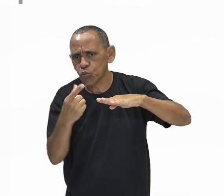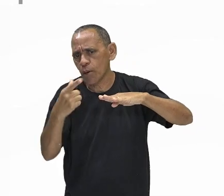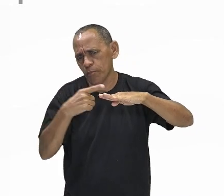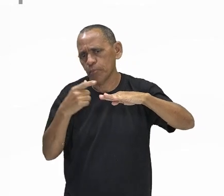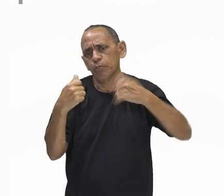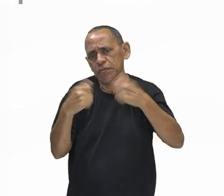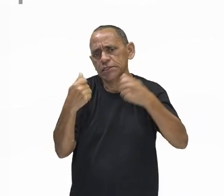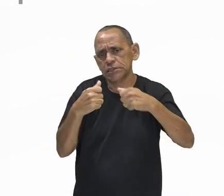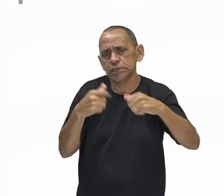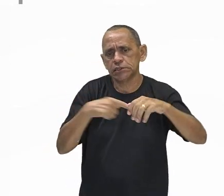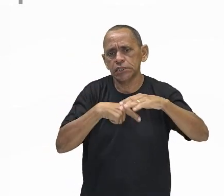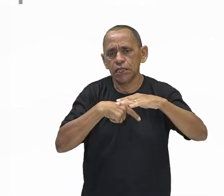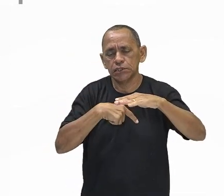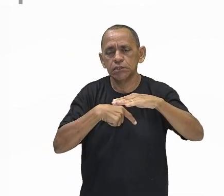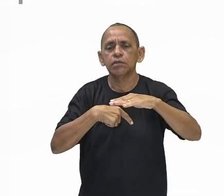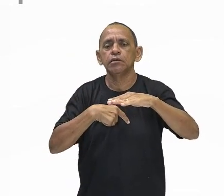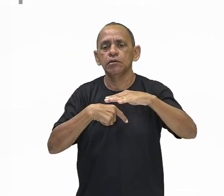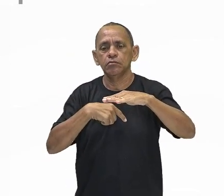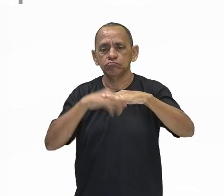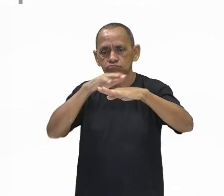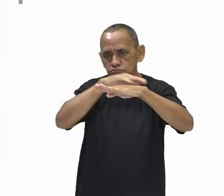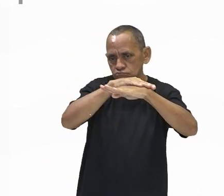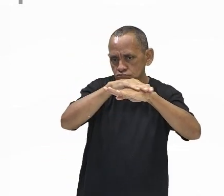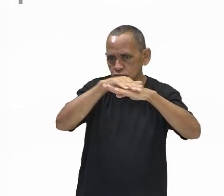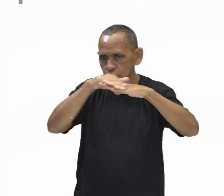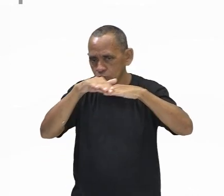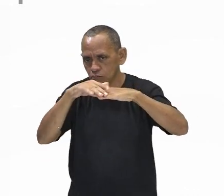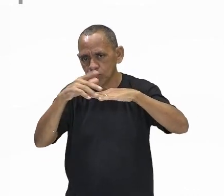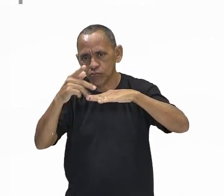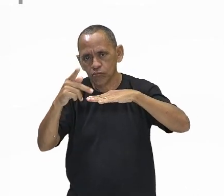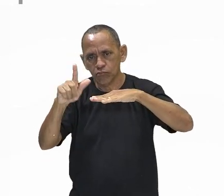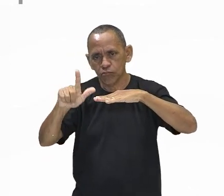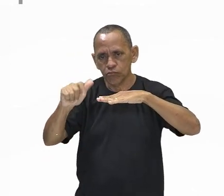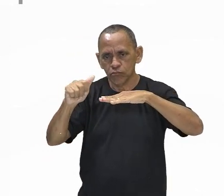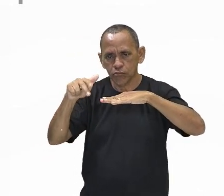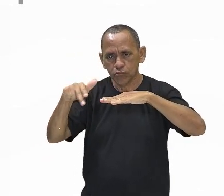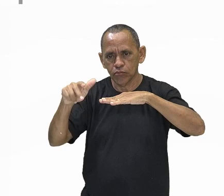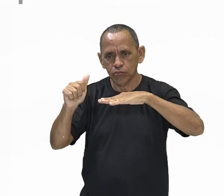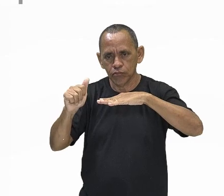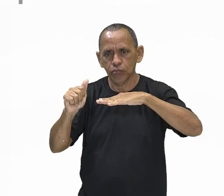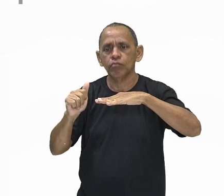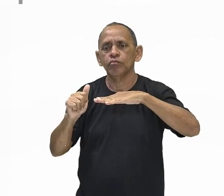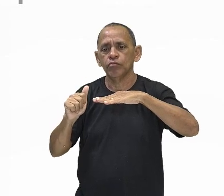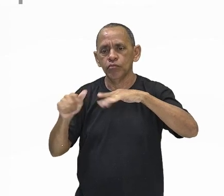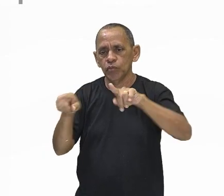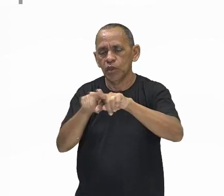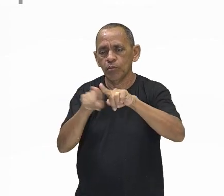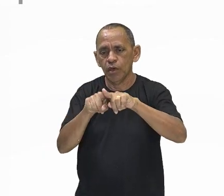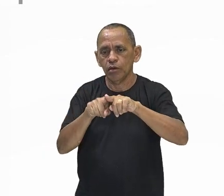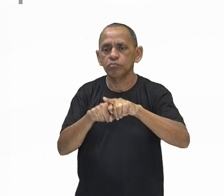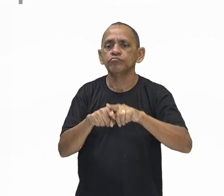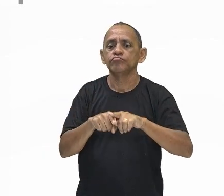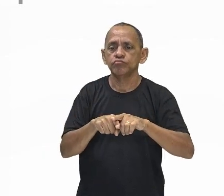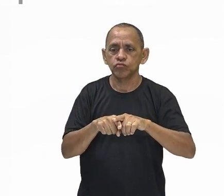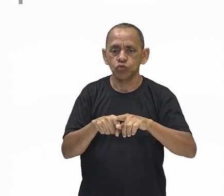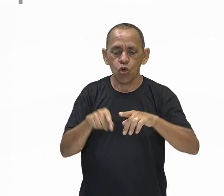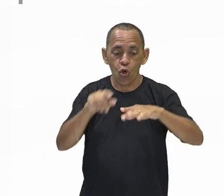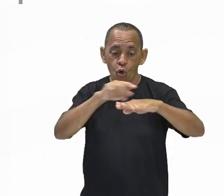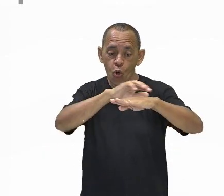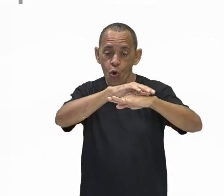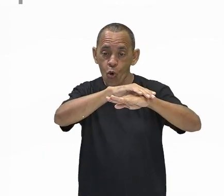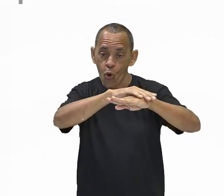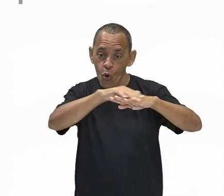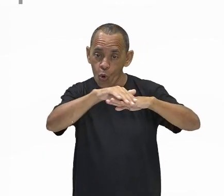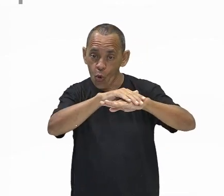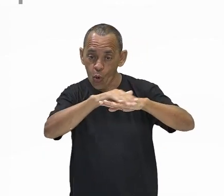as 2 superfícies são curvas, são 2 superfícies convexas. As lentes plano-convexas, um lado pelo menos é curvo, olha, possuem um